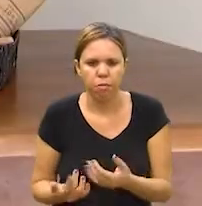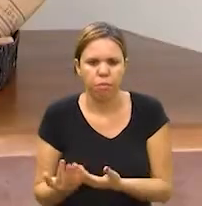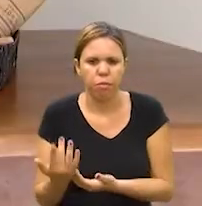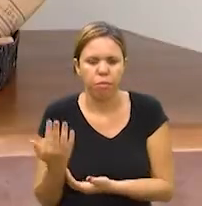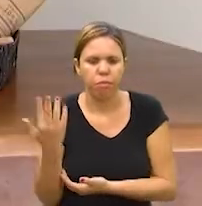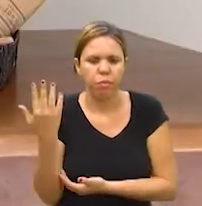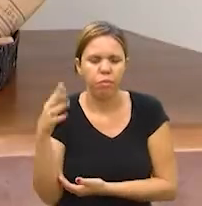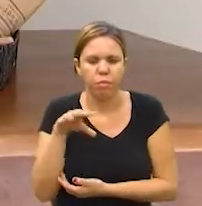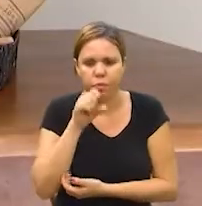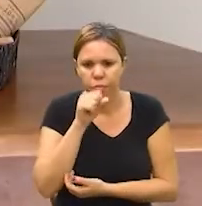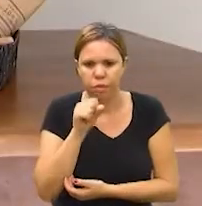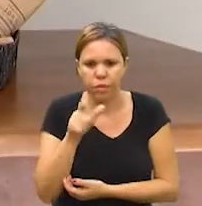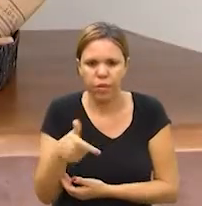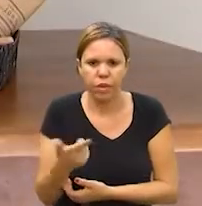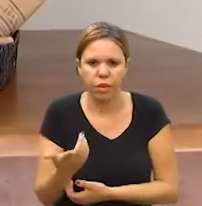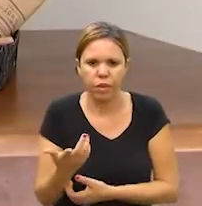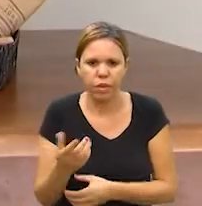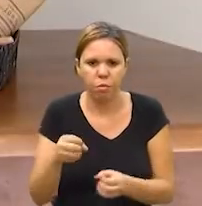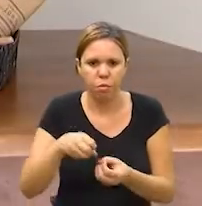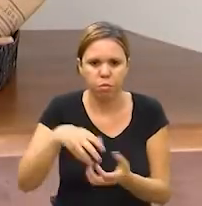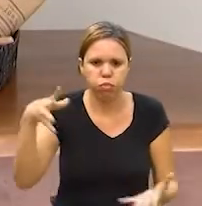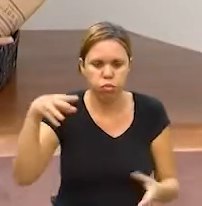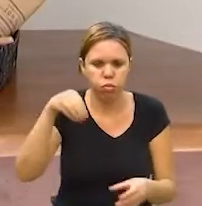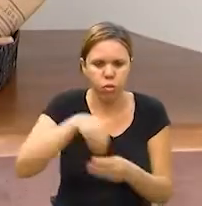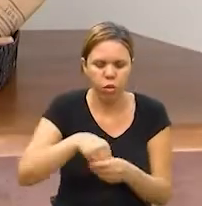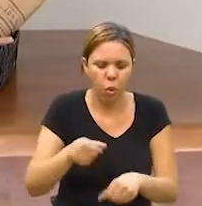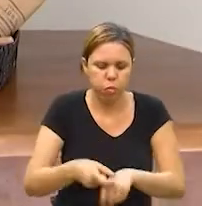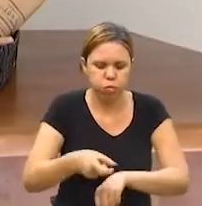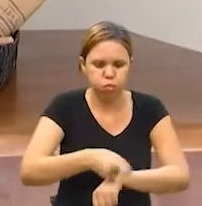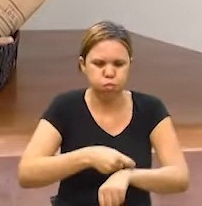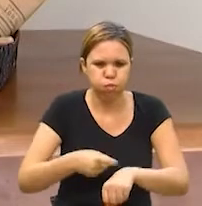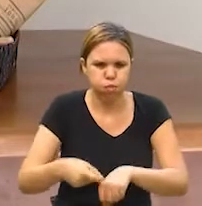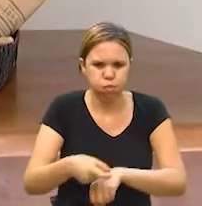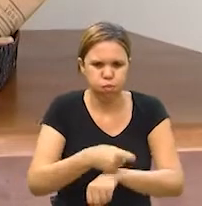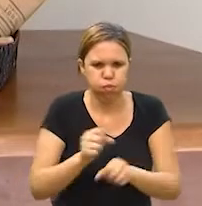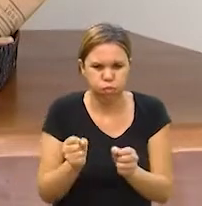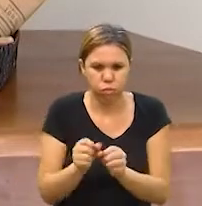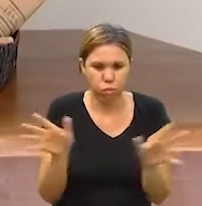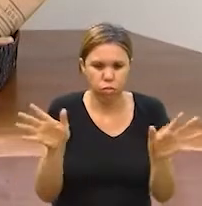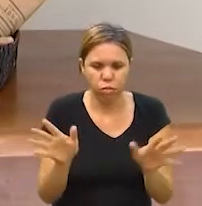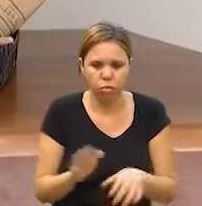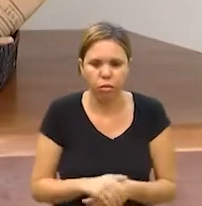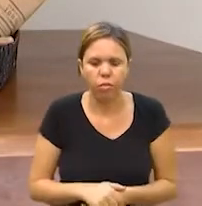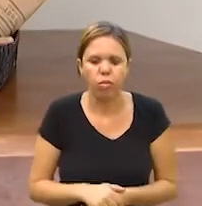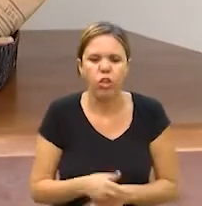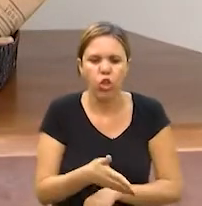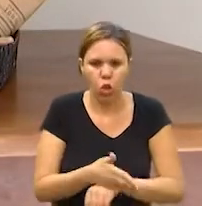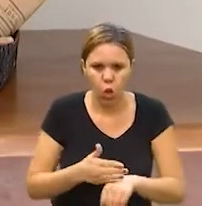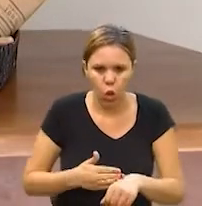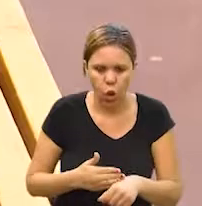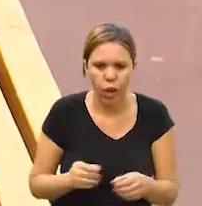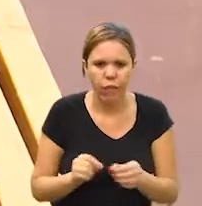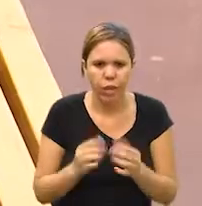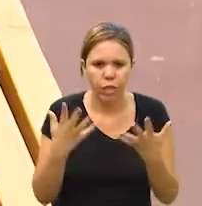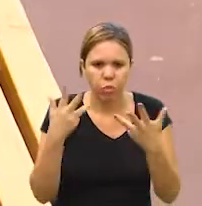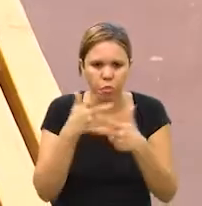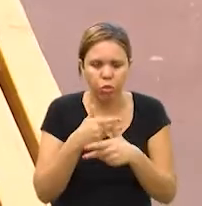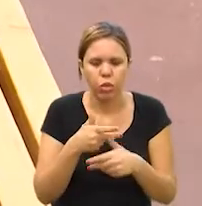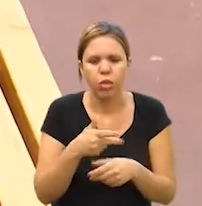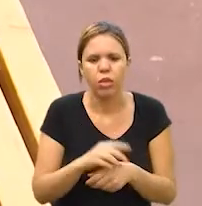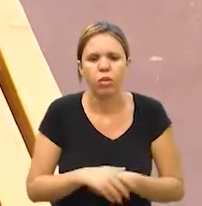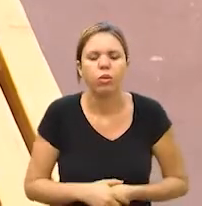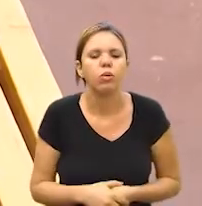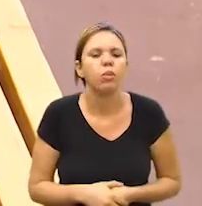desse ar. Porque senão ele vai estourar todos na lateral para que saia esse ar. Uhum. Então, com o corte, a gente faz um efeito bonito na